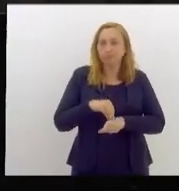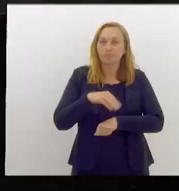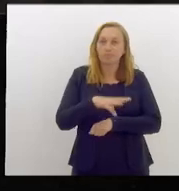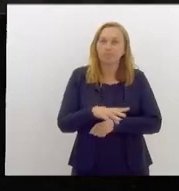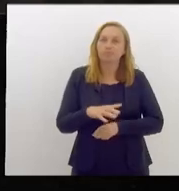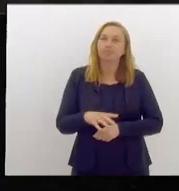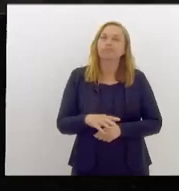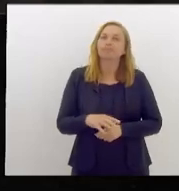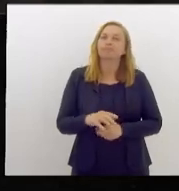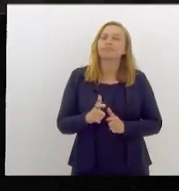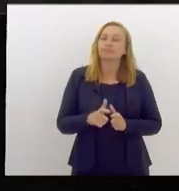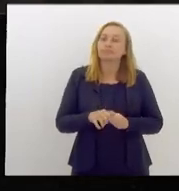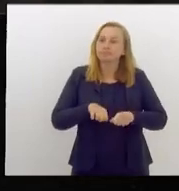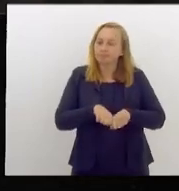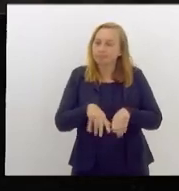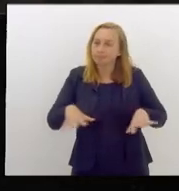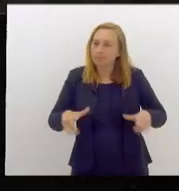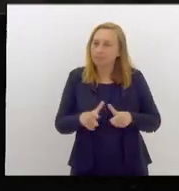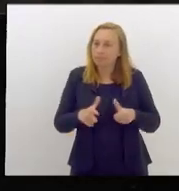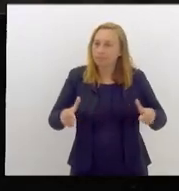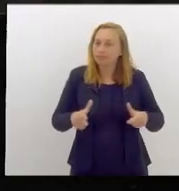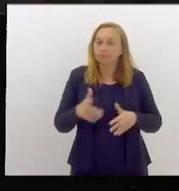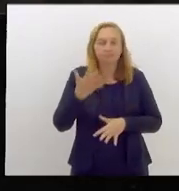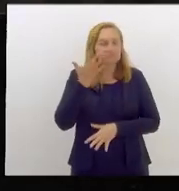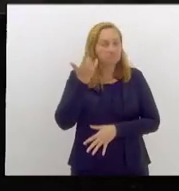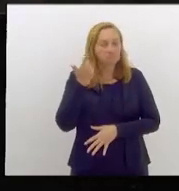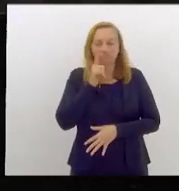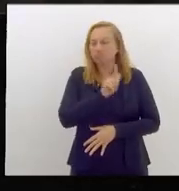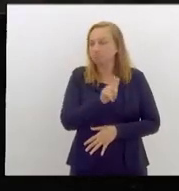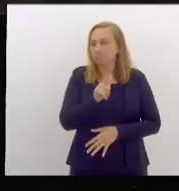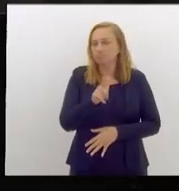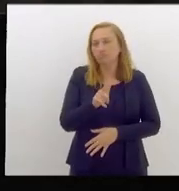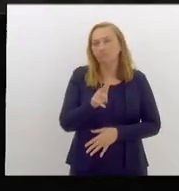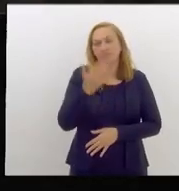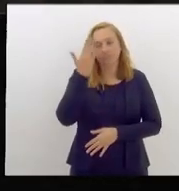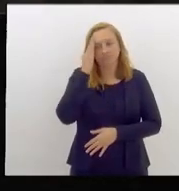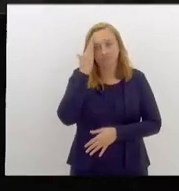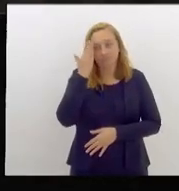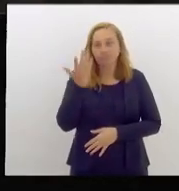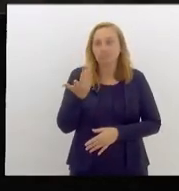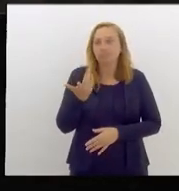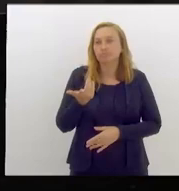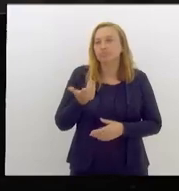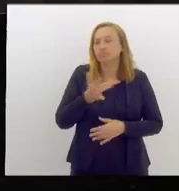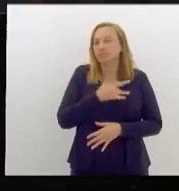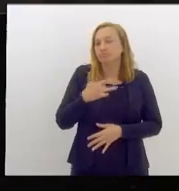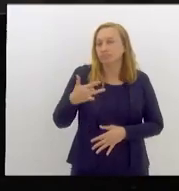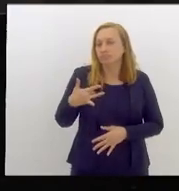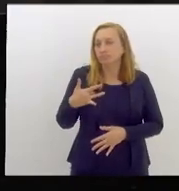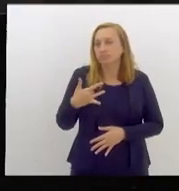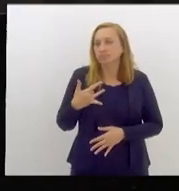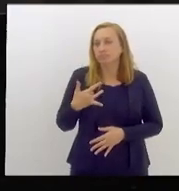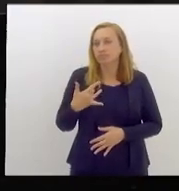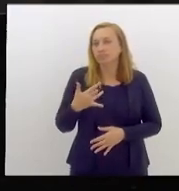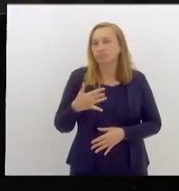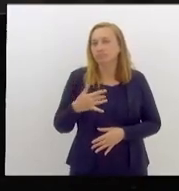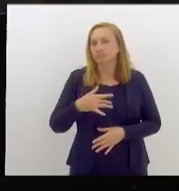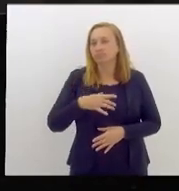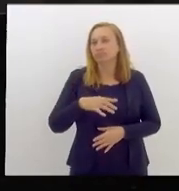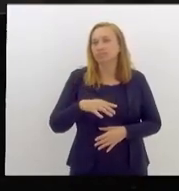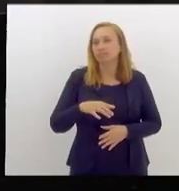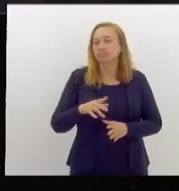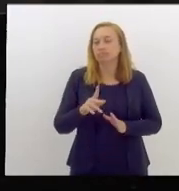exatos de pandemia então não consigo entender como a saúde na sua redação original do projeto não foi